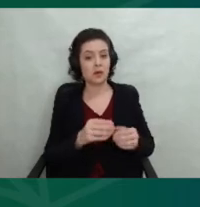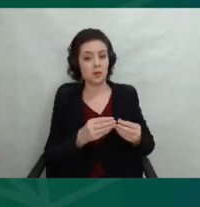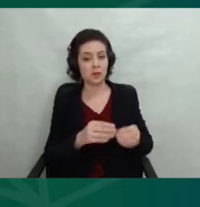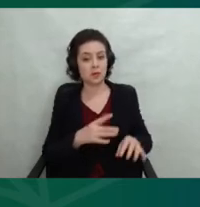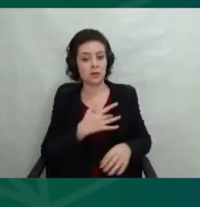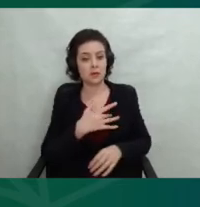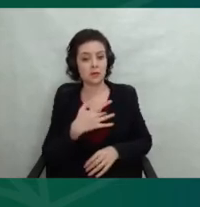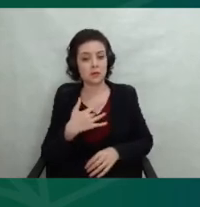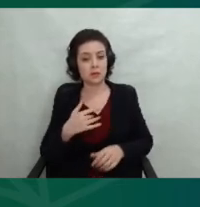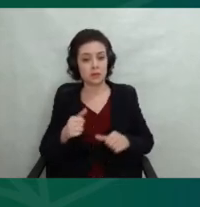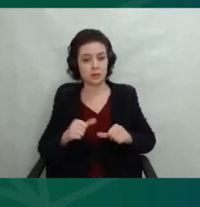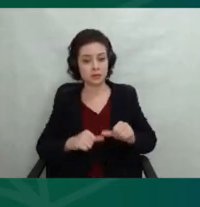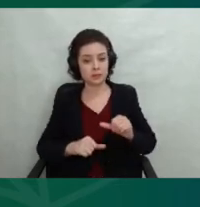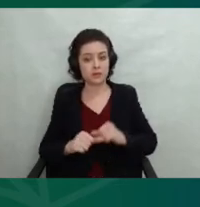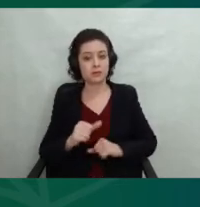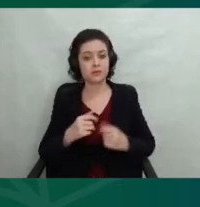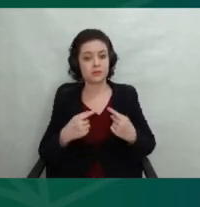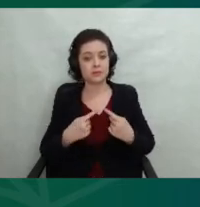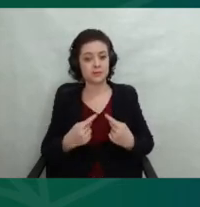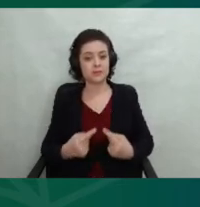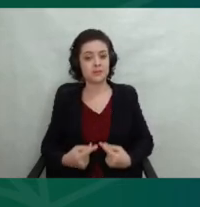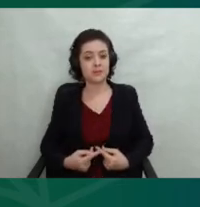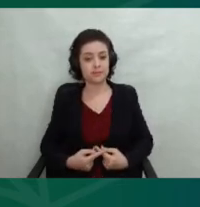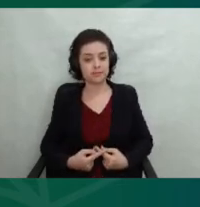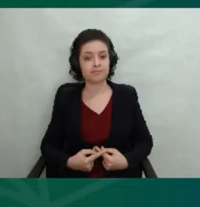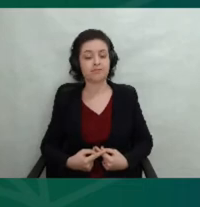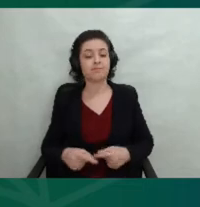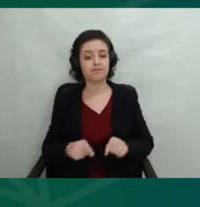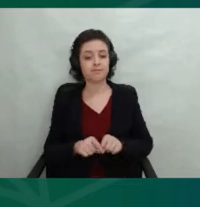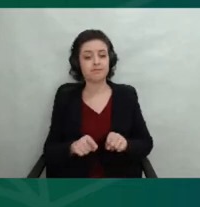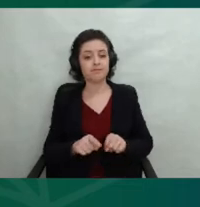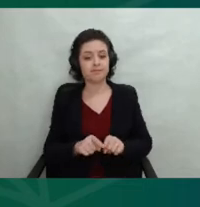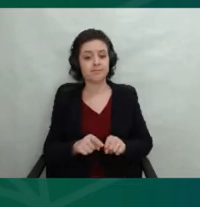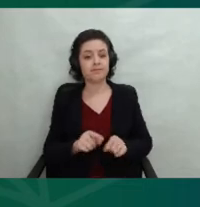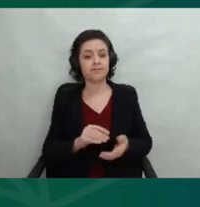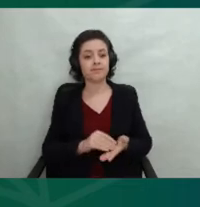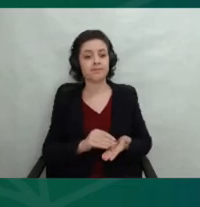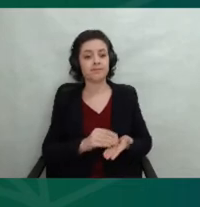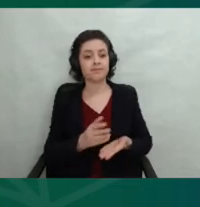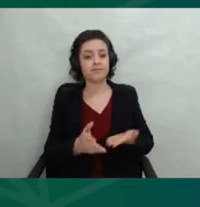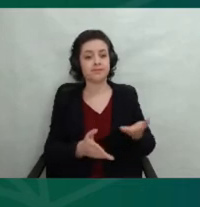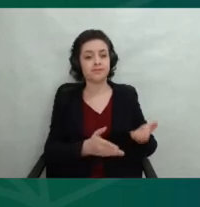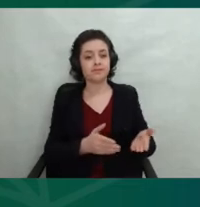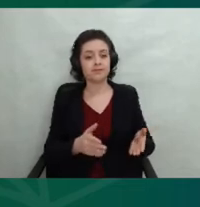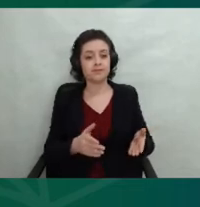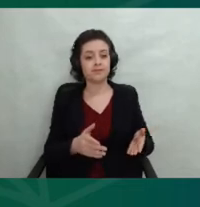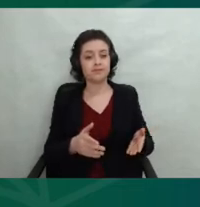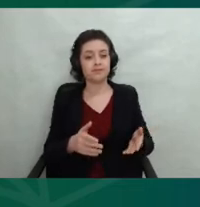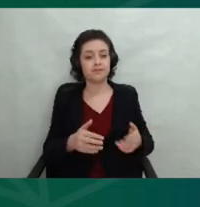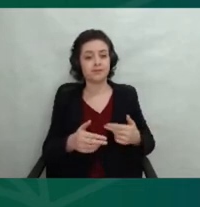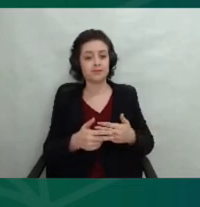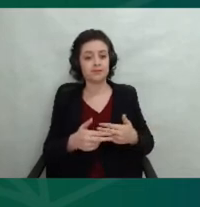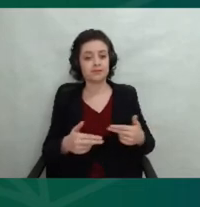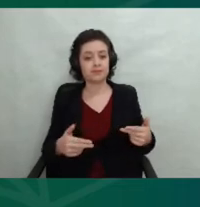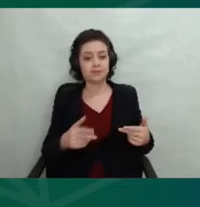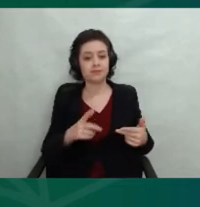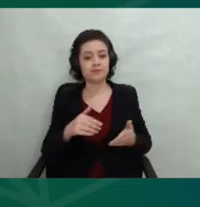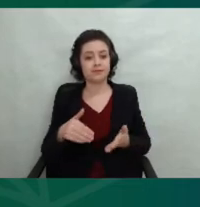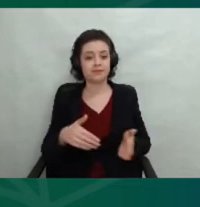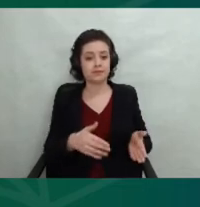saúde humana e animal, porque a água de muitos desses rios vão servir para o abastecimento